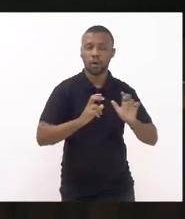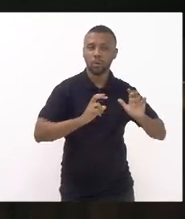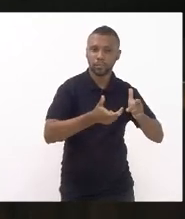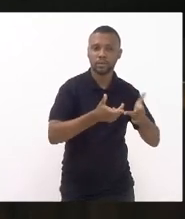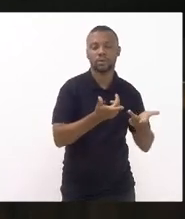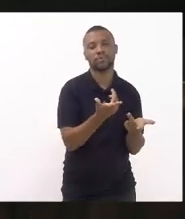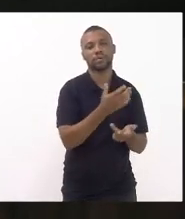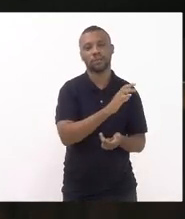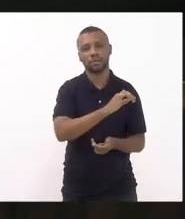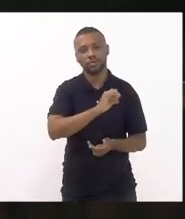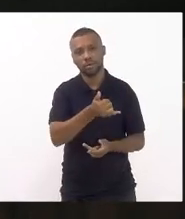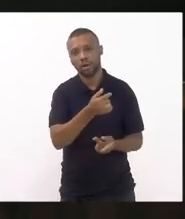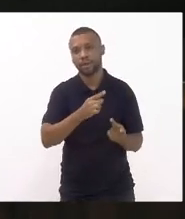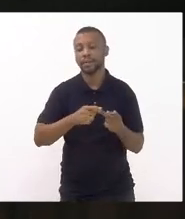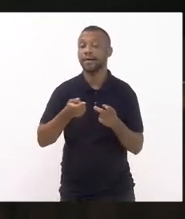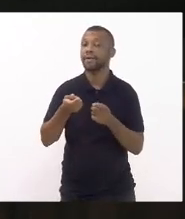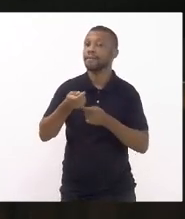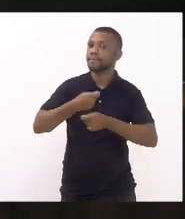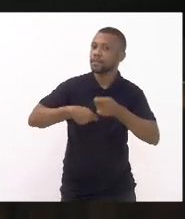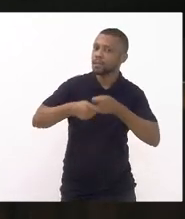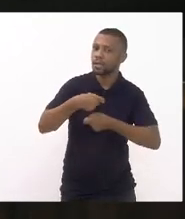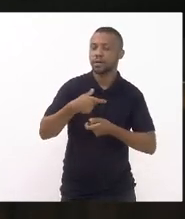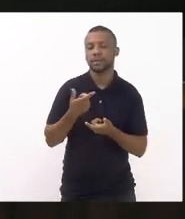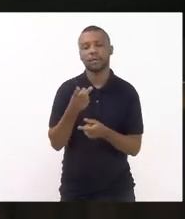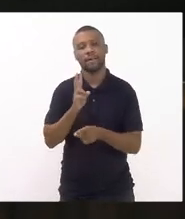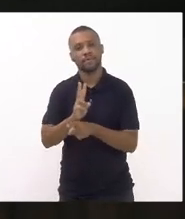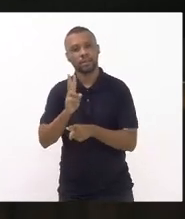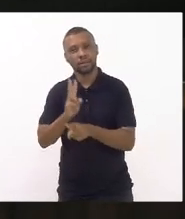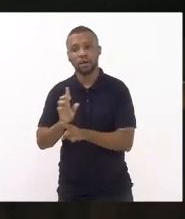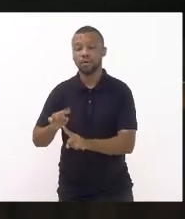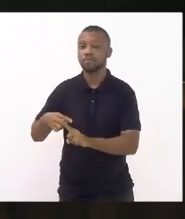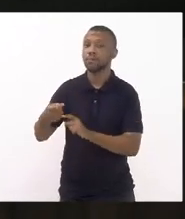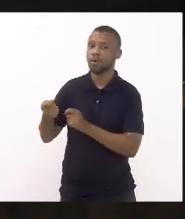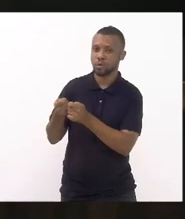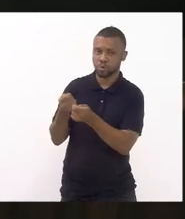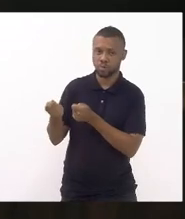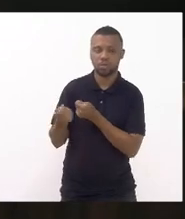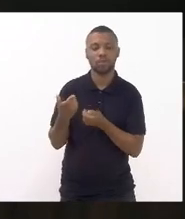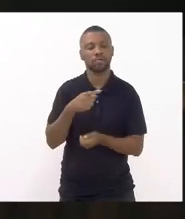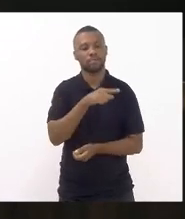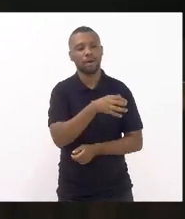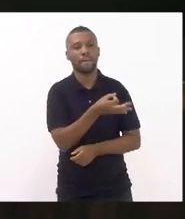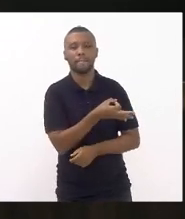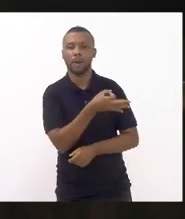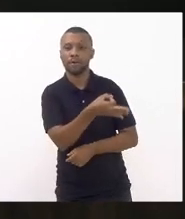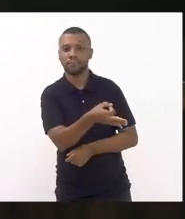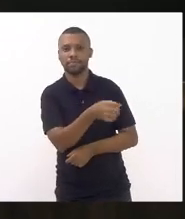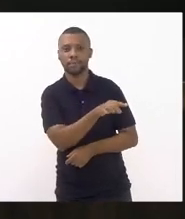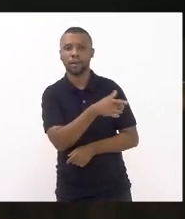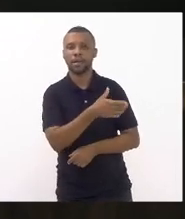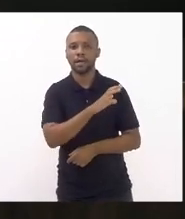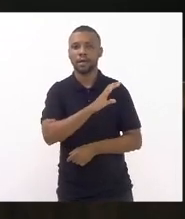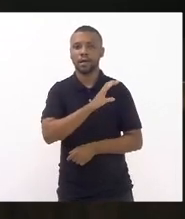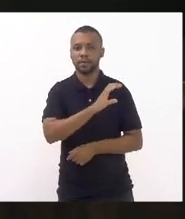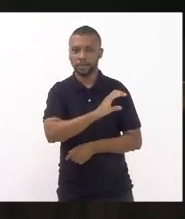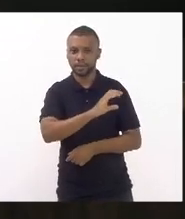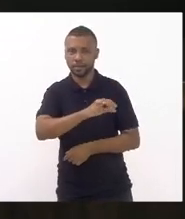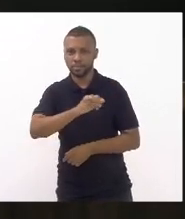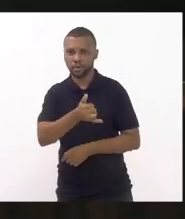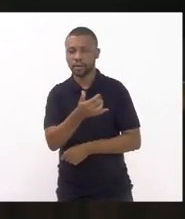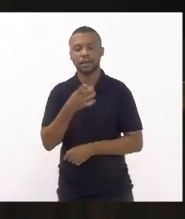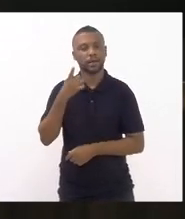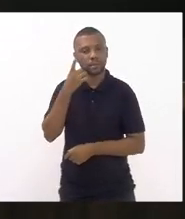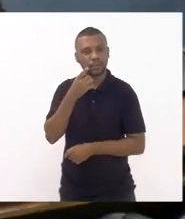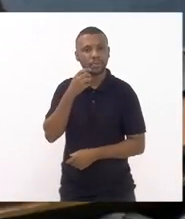Finanças, Fiscalização Financeira e Controle. Para emitir parecer pela Comissão de Constituição e Justiça, deputado